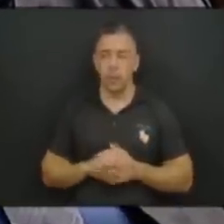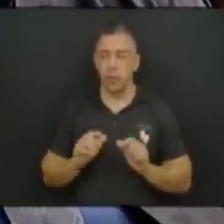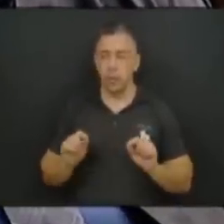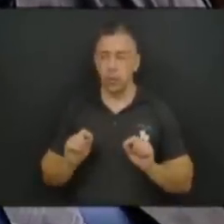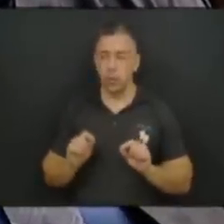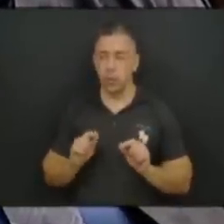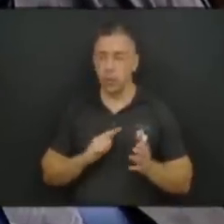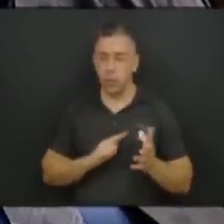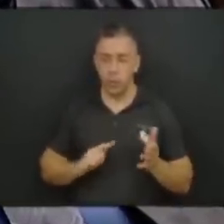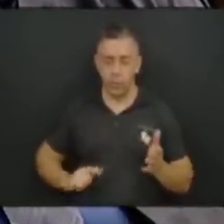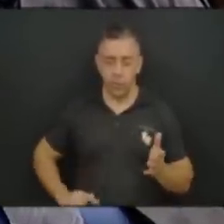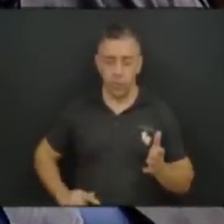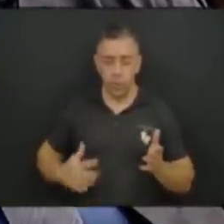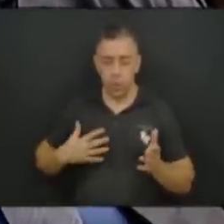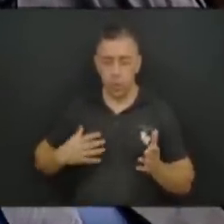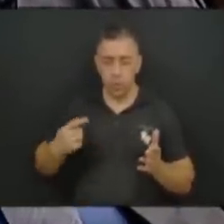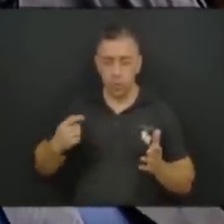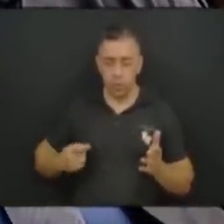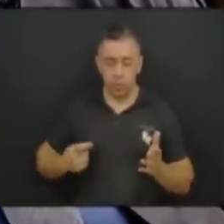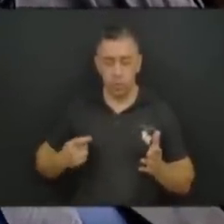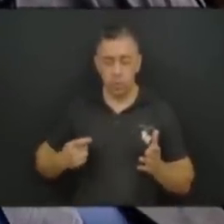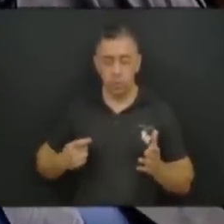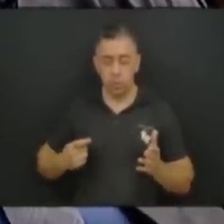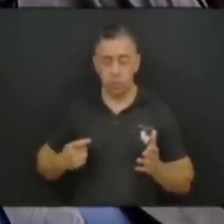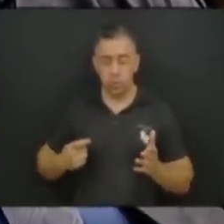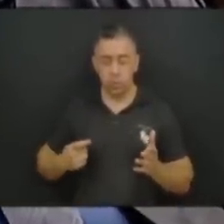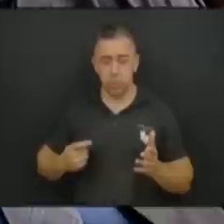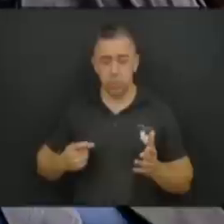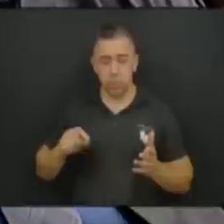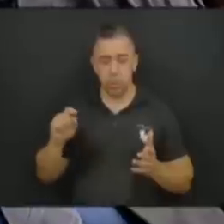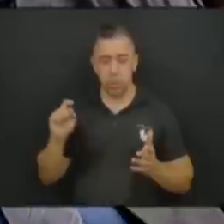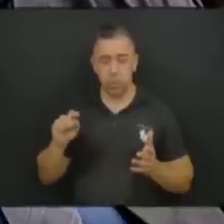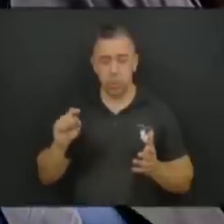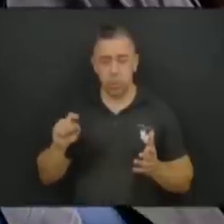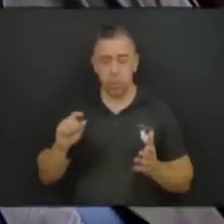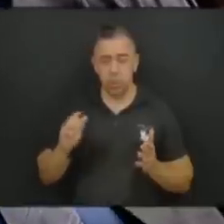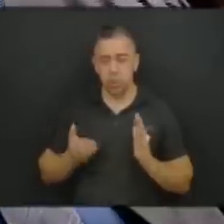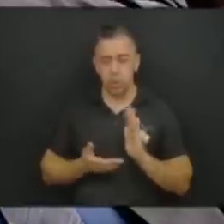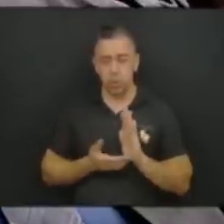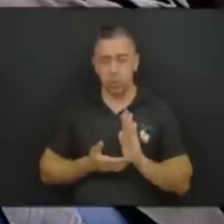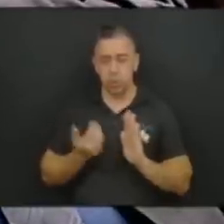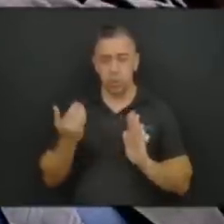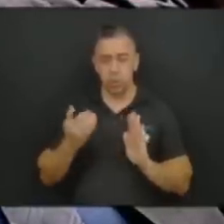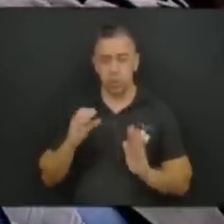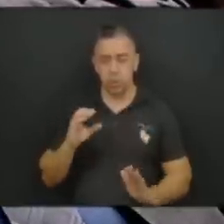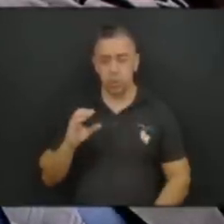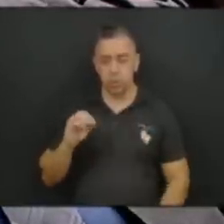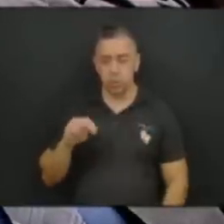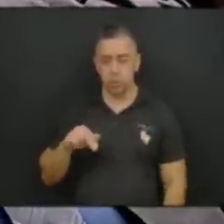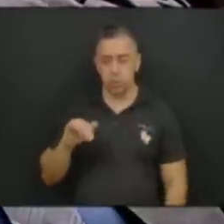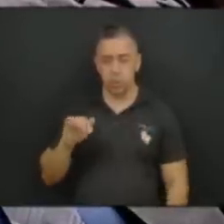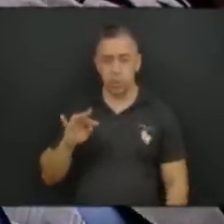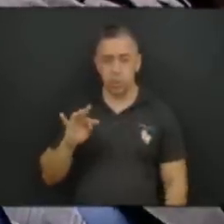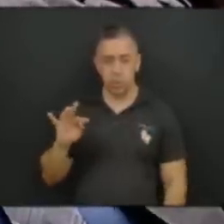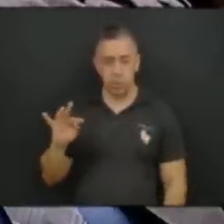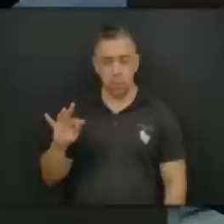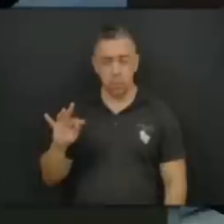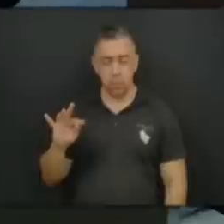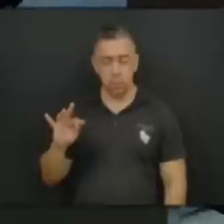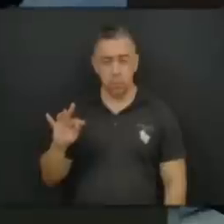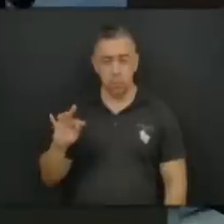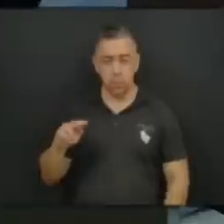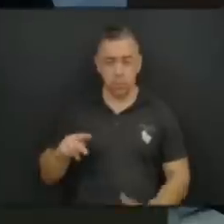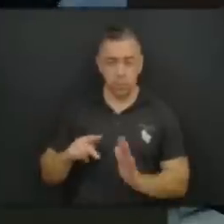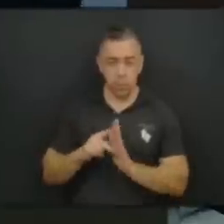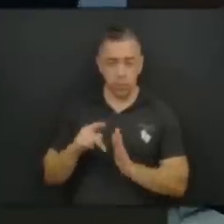governador gatinho fosse extinguir esse campo do que se chama colite do nosso Estado faz